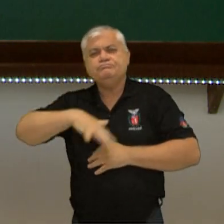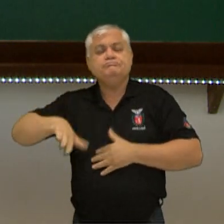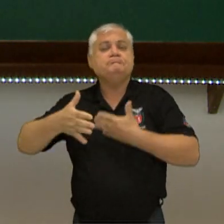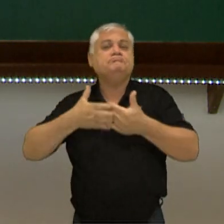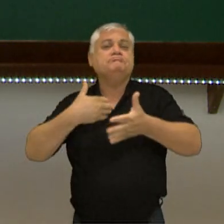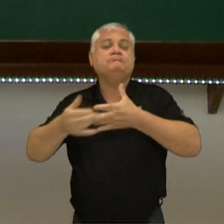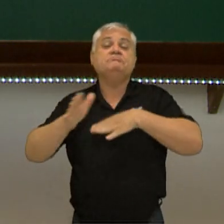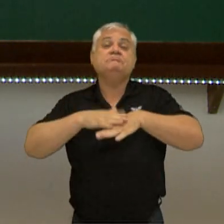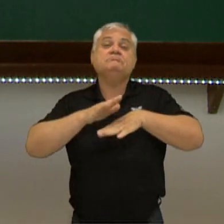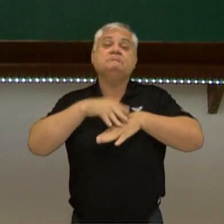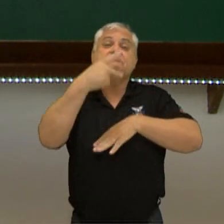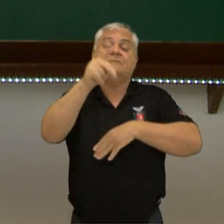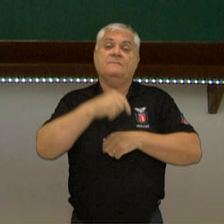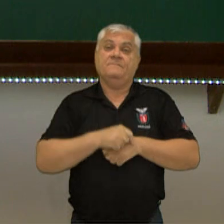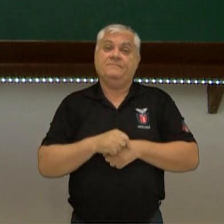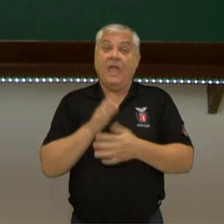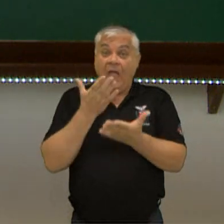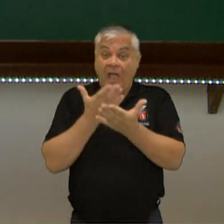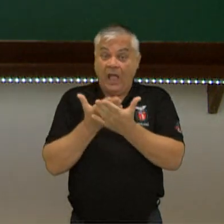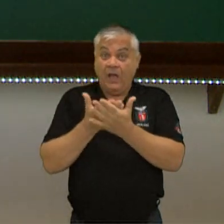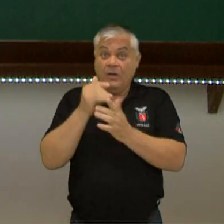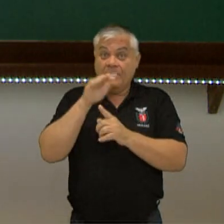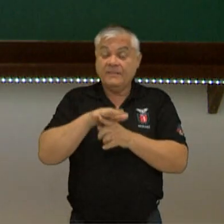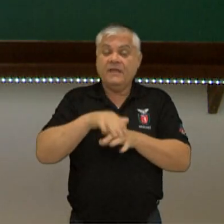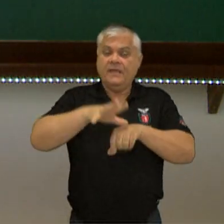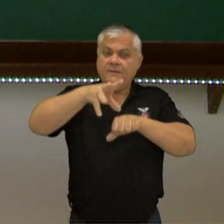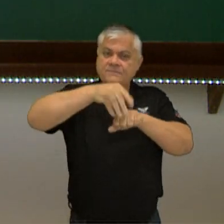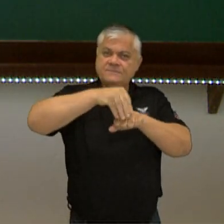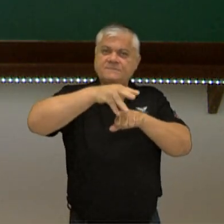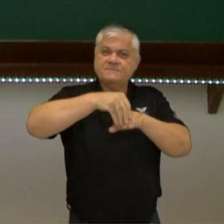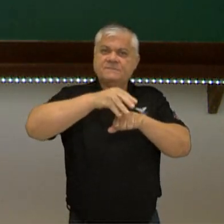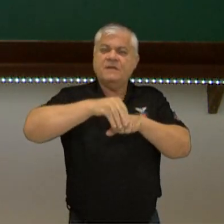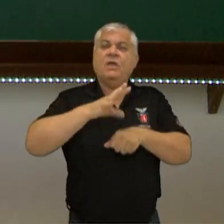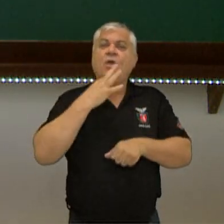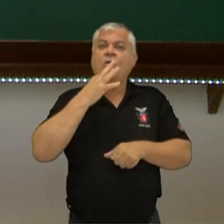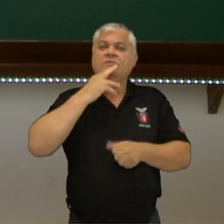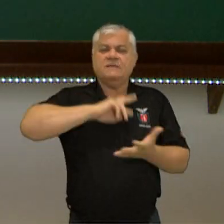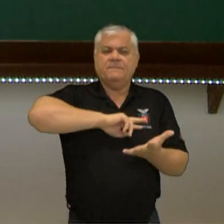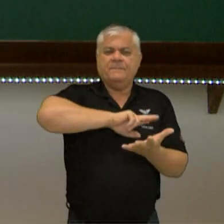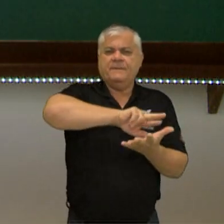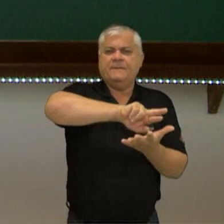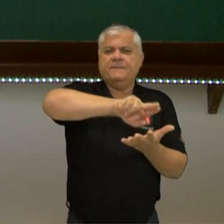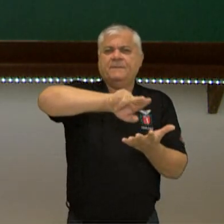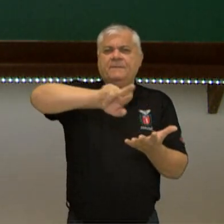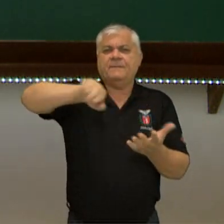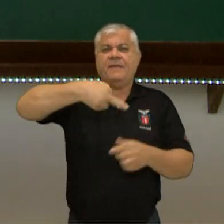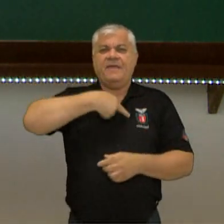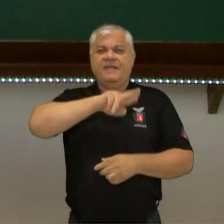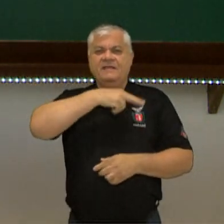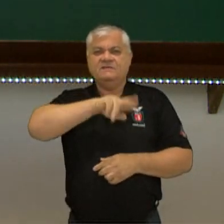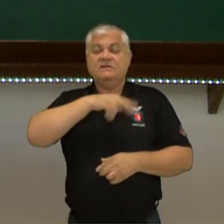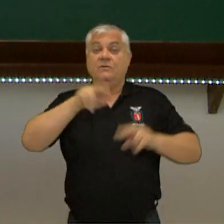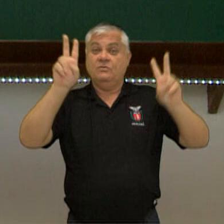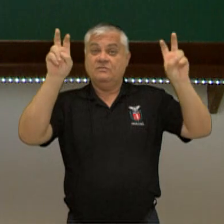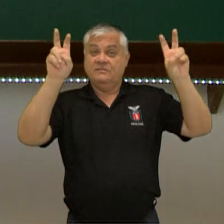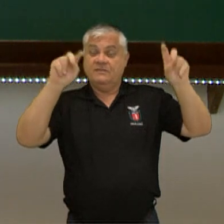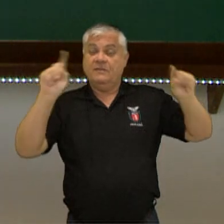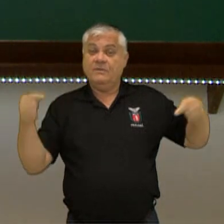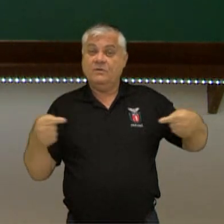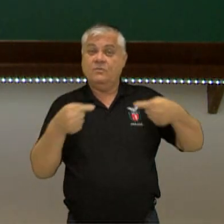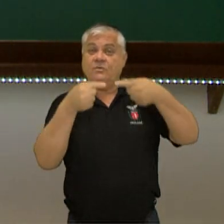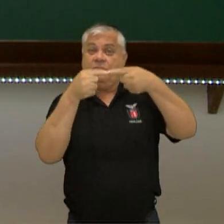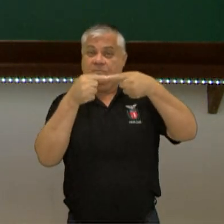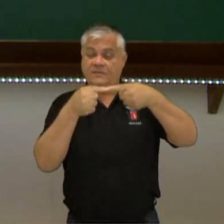são conhecimento sobre a diversidade religiosa, temas ligados ao dia a dia, para que você se